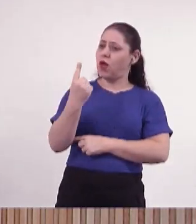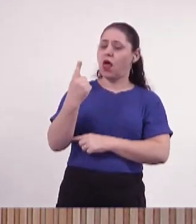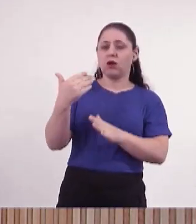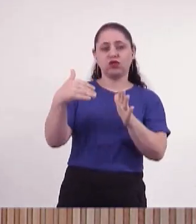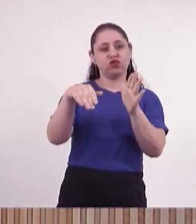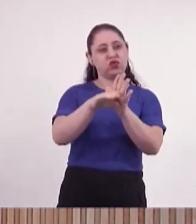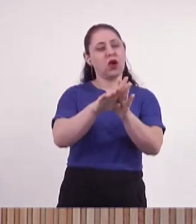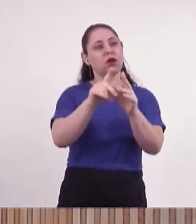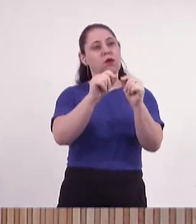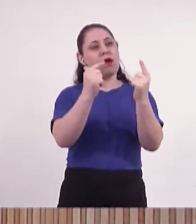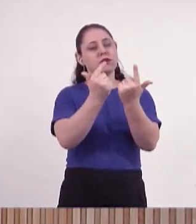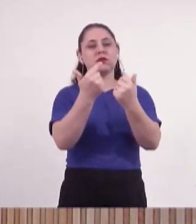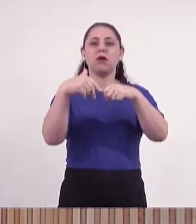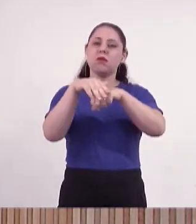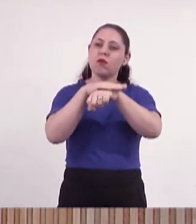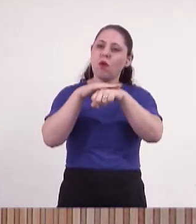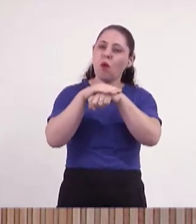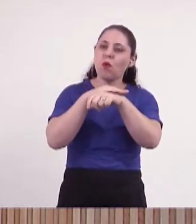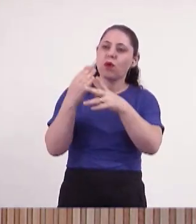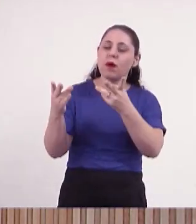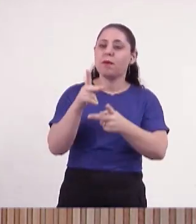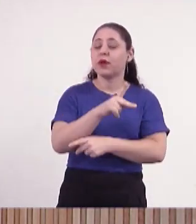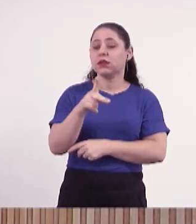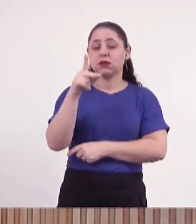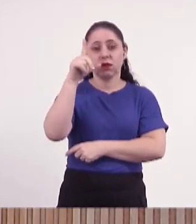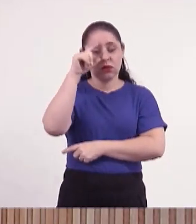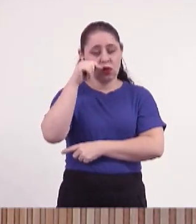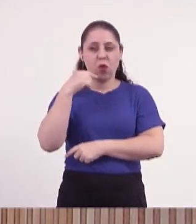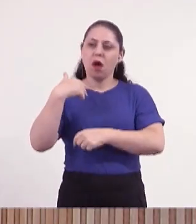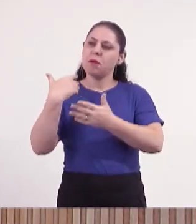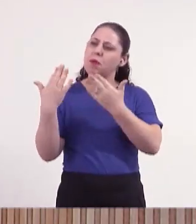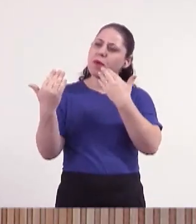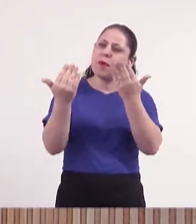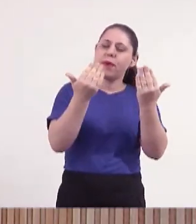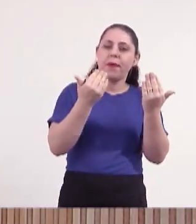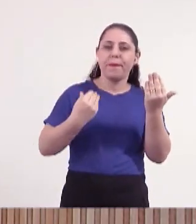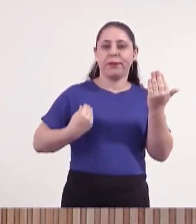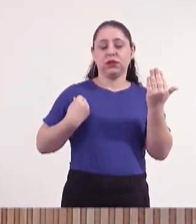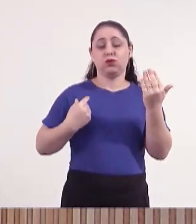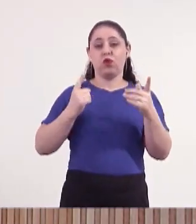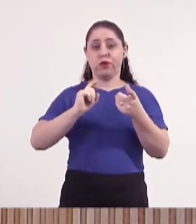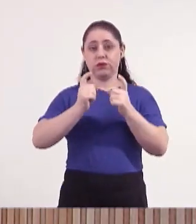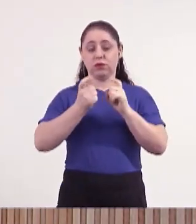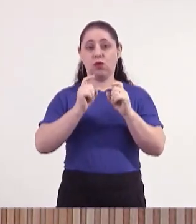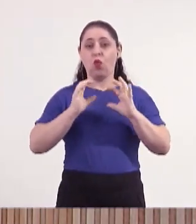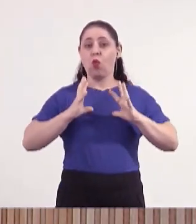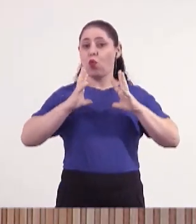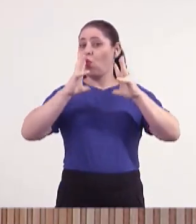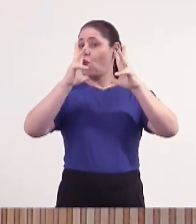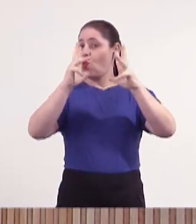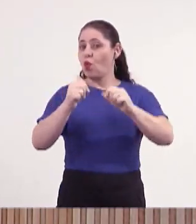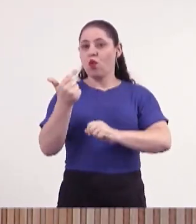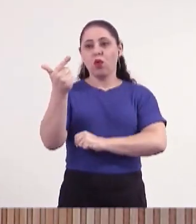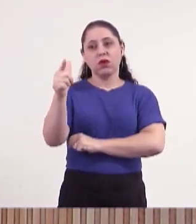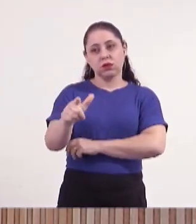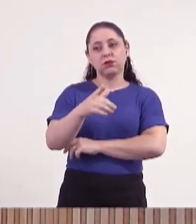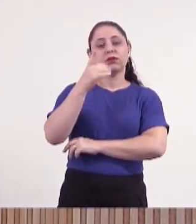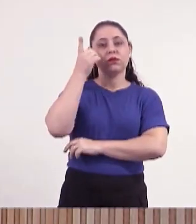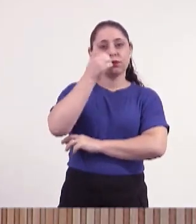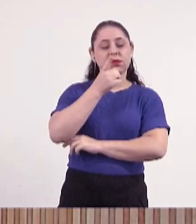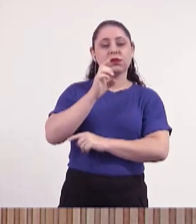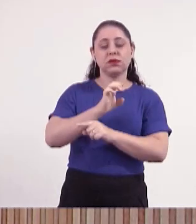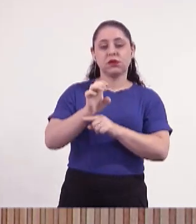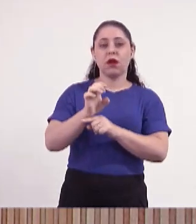a Lemes, conversou, foi recepcionado pelo presidente Gerson Claro, participou dessa reunião com todos os outros